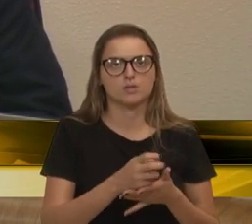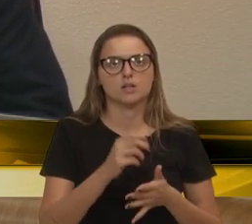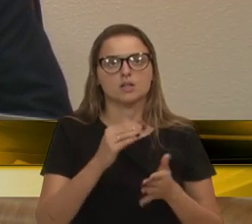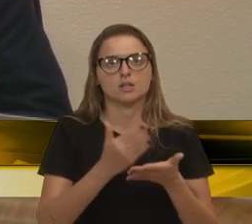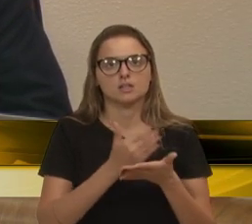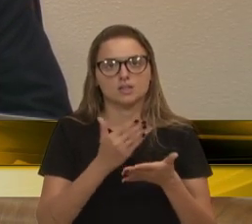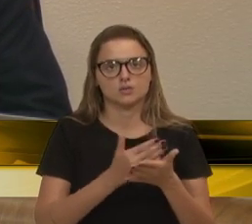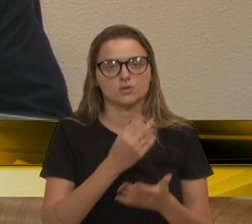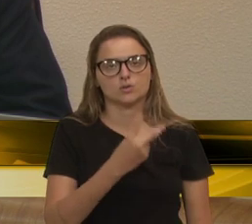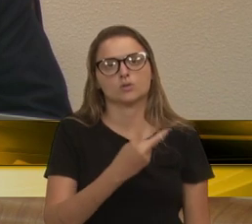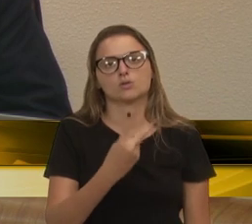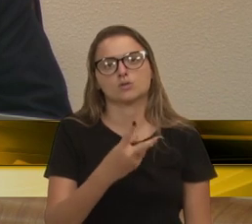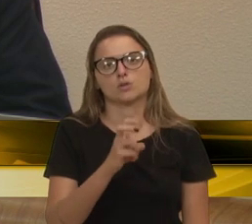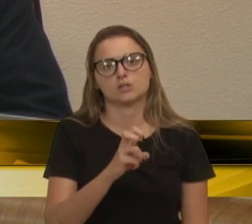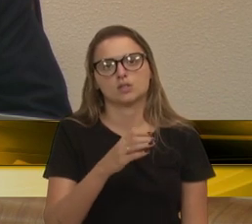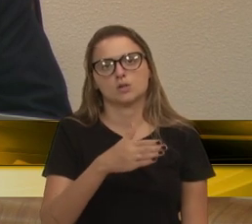folhas